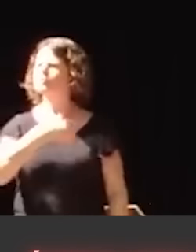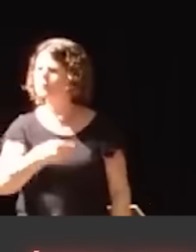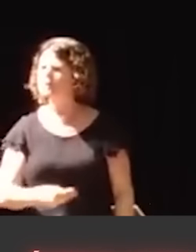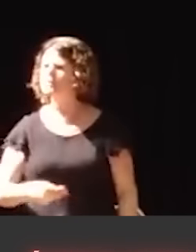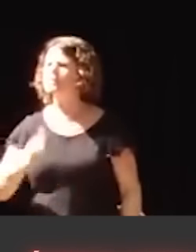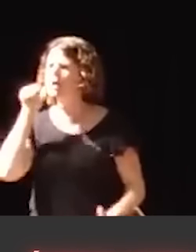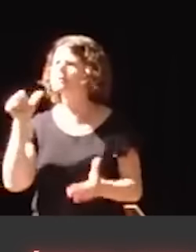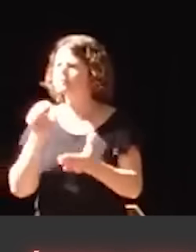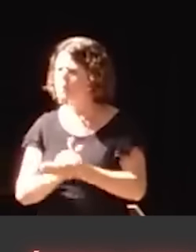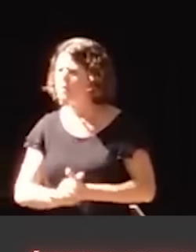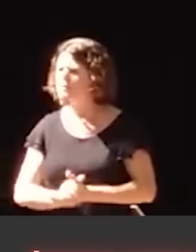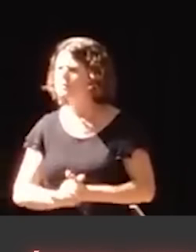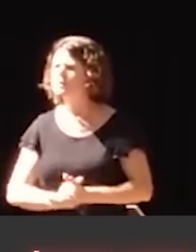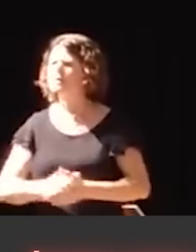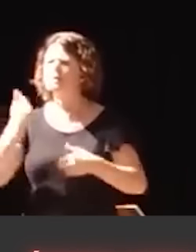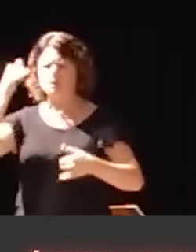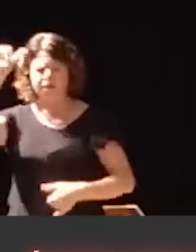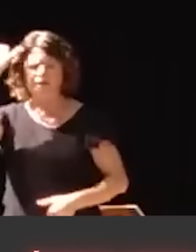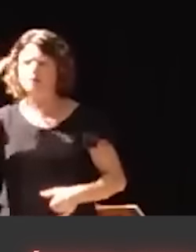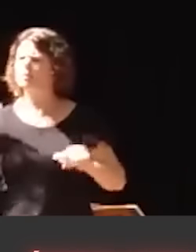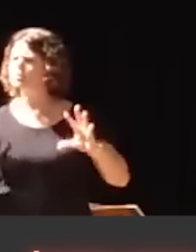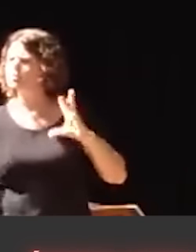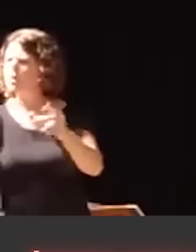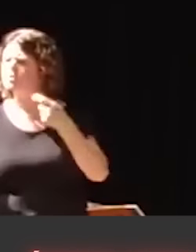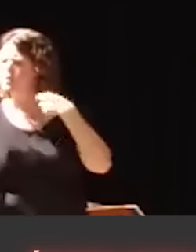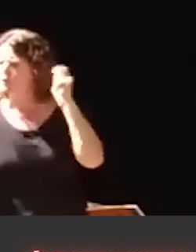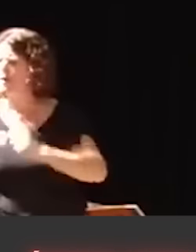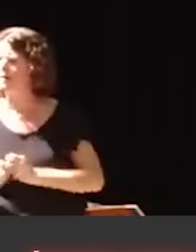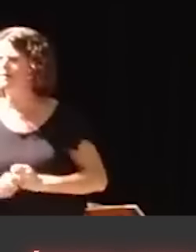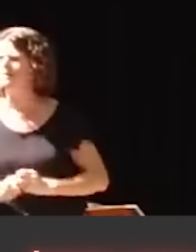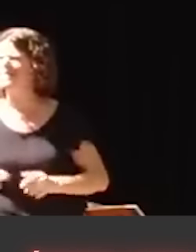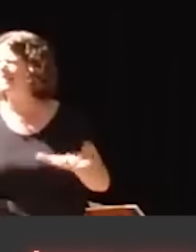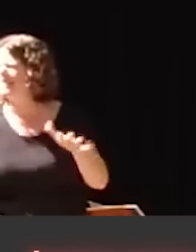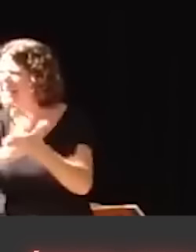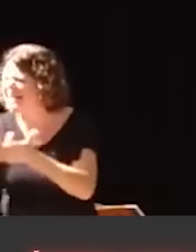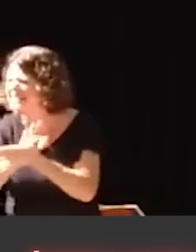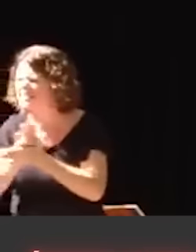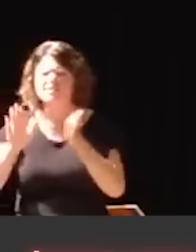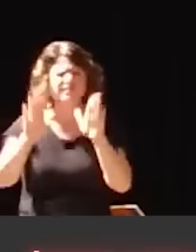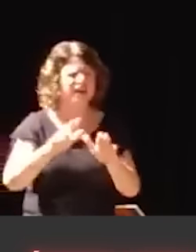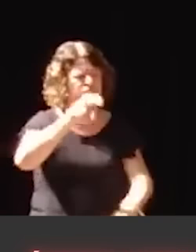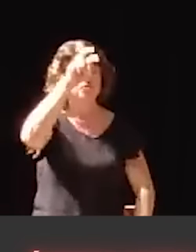nenhuma unha vai ficar mexit não